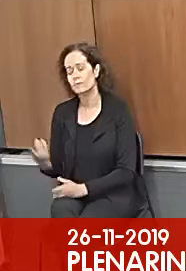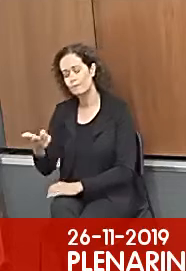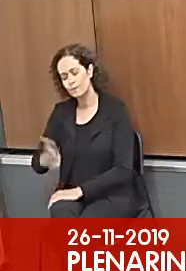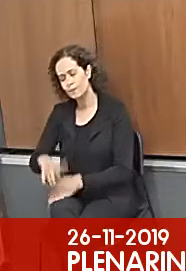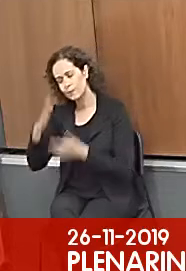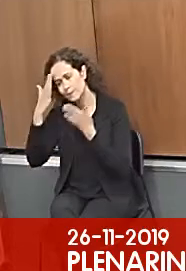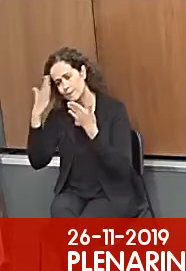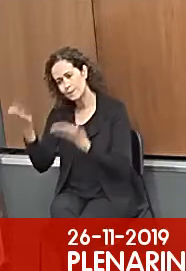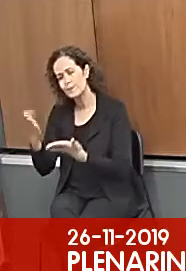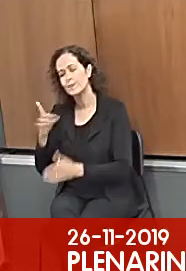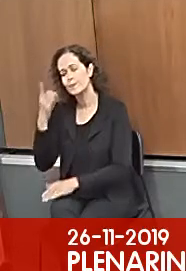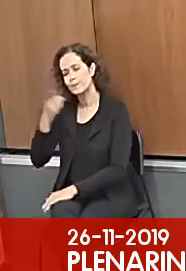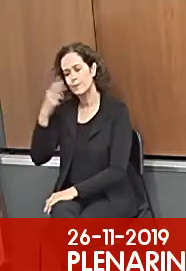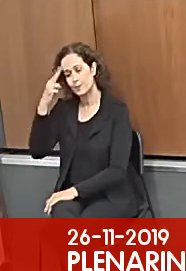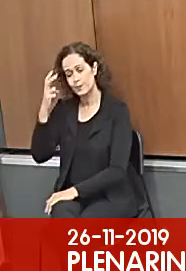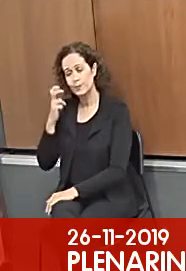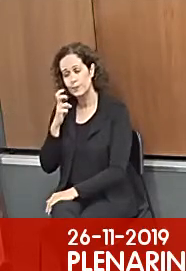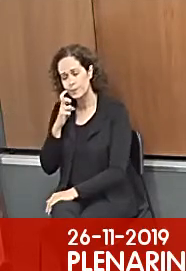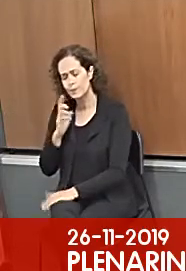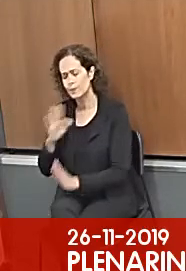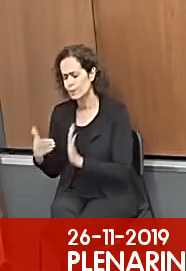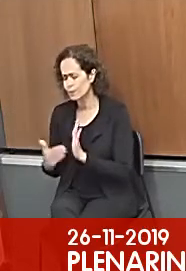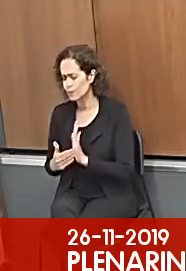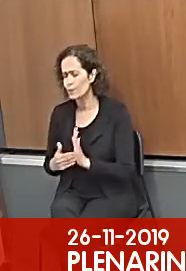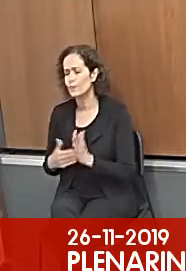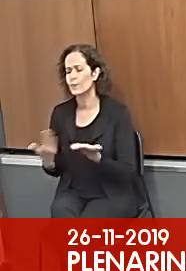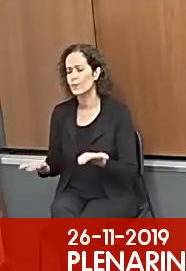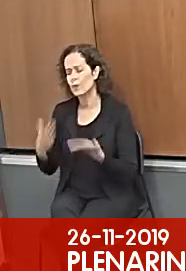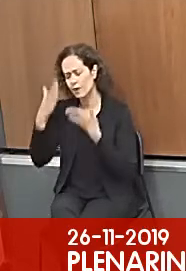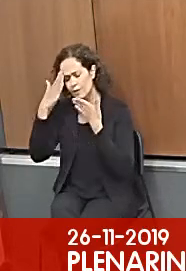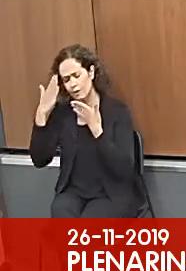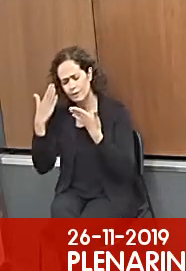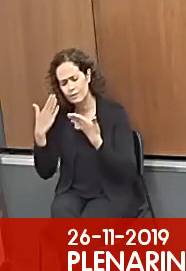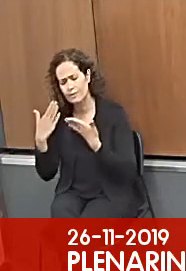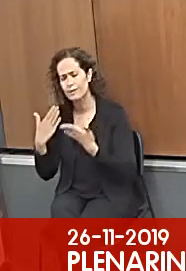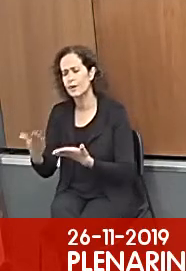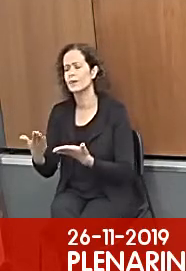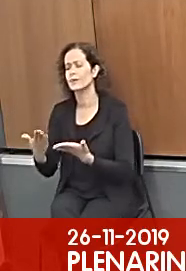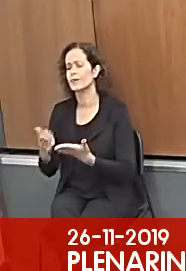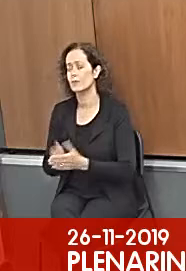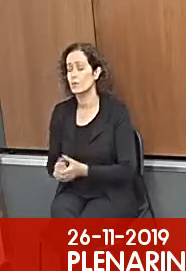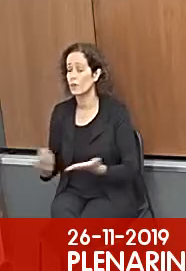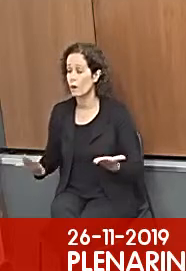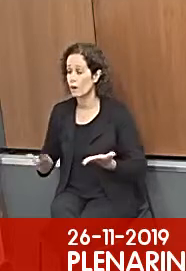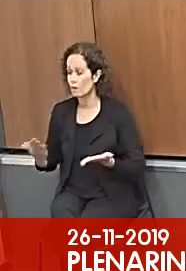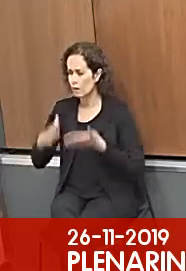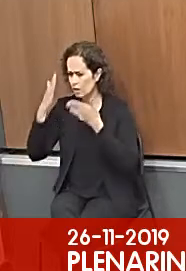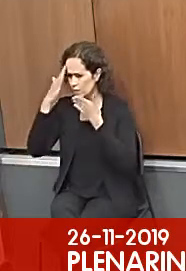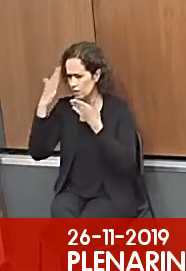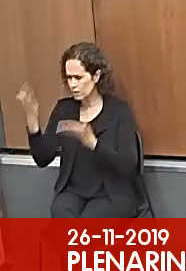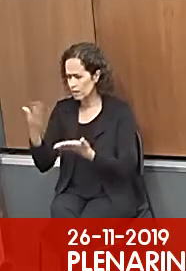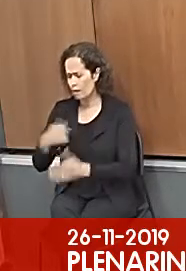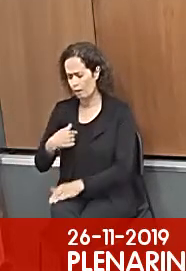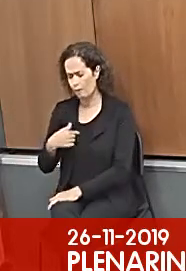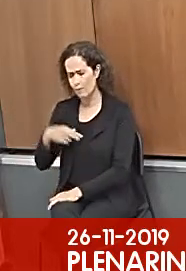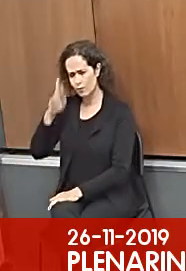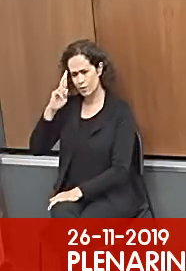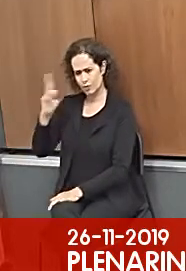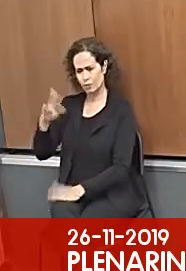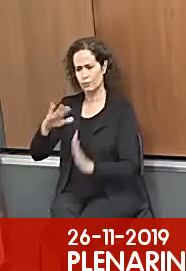agradecer ao deputado Zé Guilherme pelo empenho, tá, deputado? Agradeço de coração. Agora, não estou agradecendo como diretor de escola,